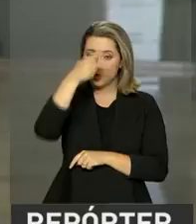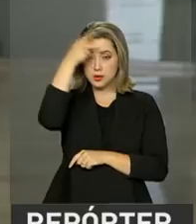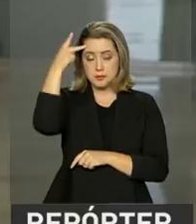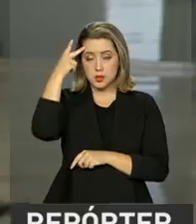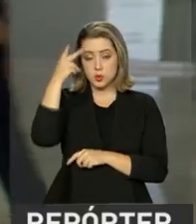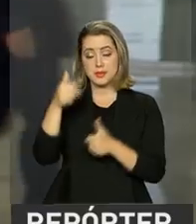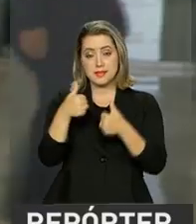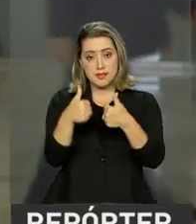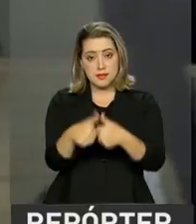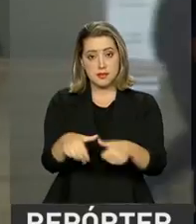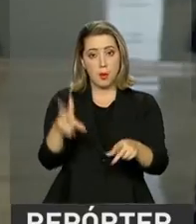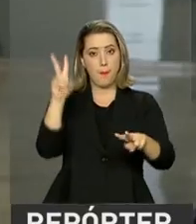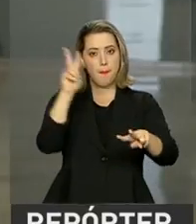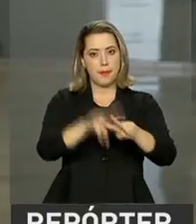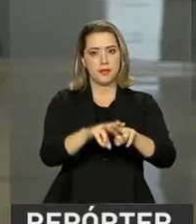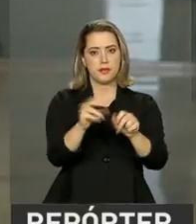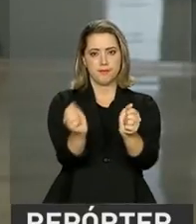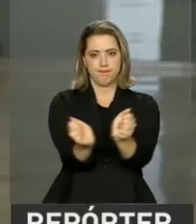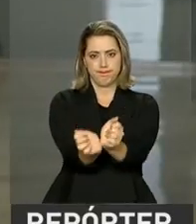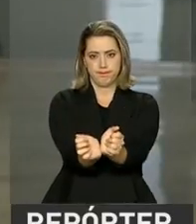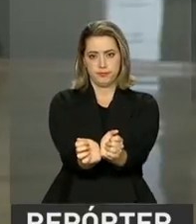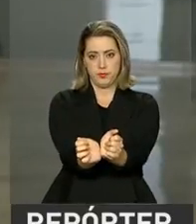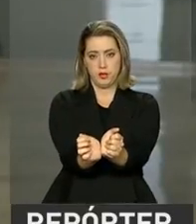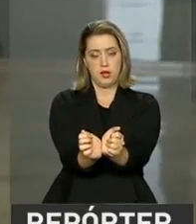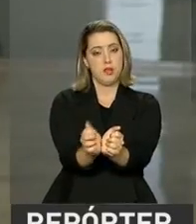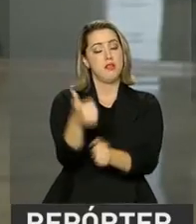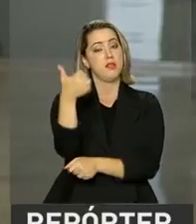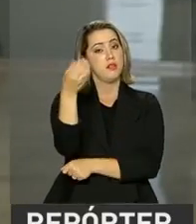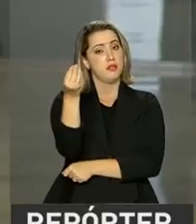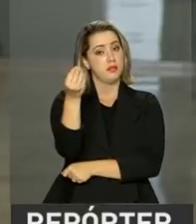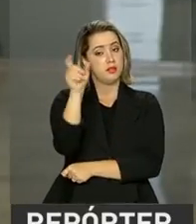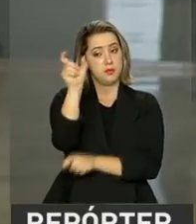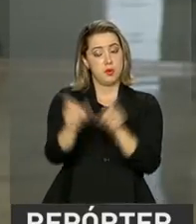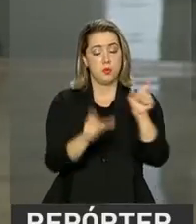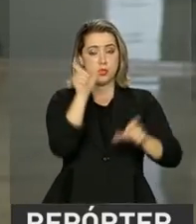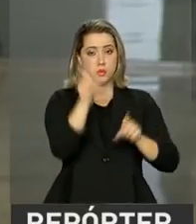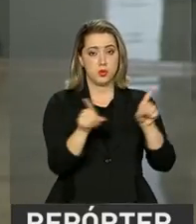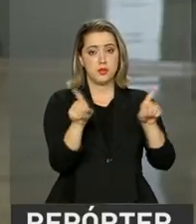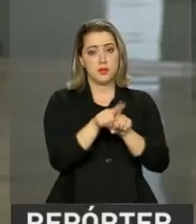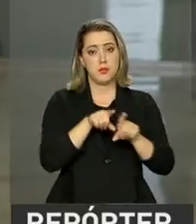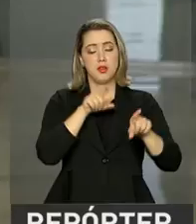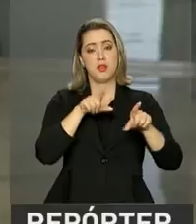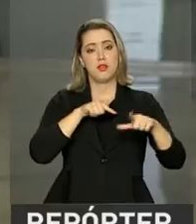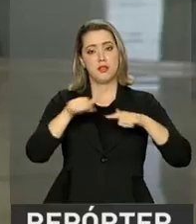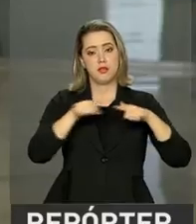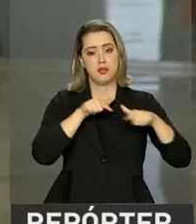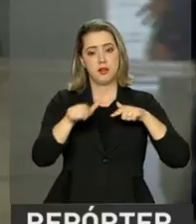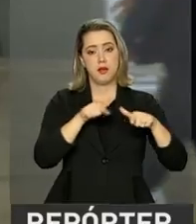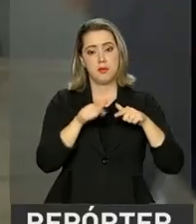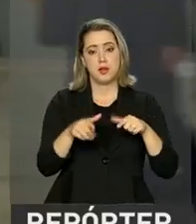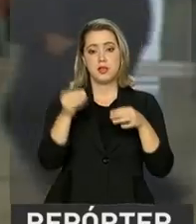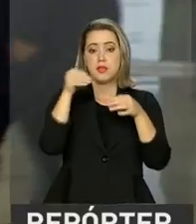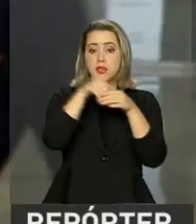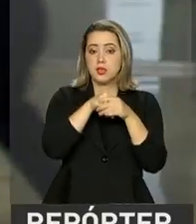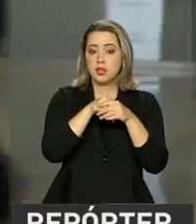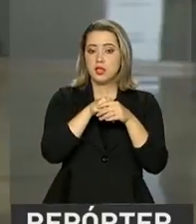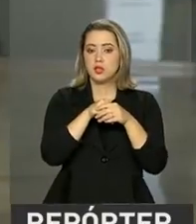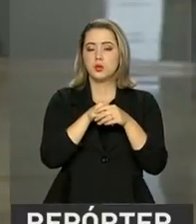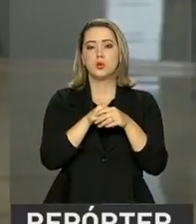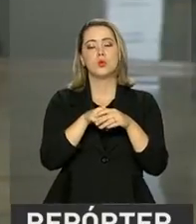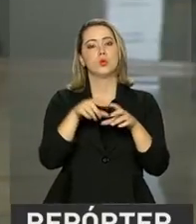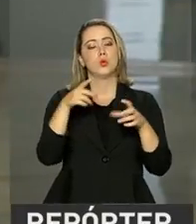680 mil detentos e 100 mil trabalhadores que têm o seu trabalho no sistema já